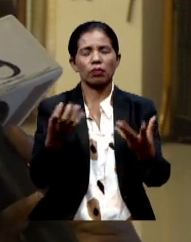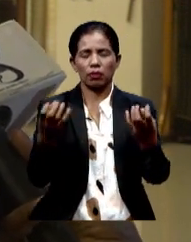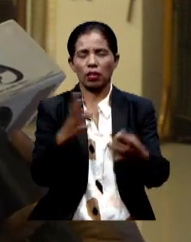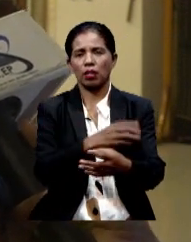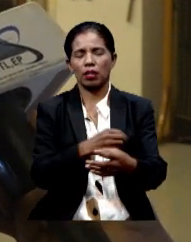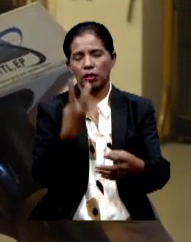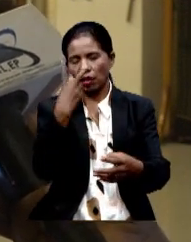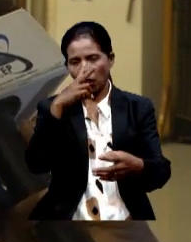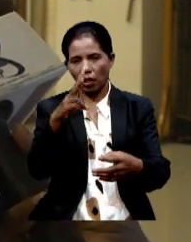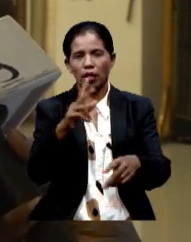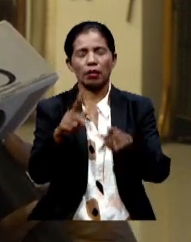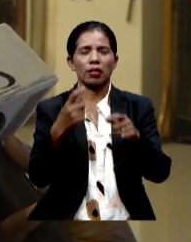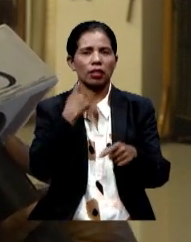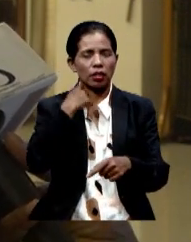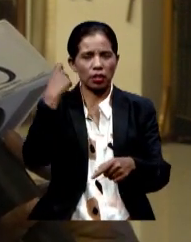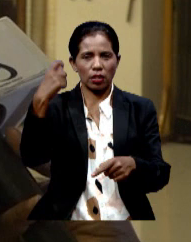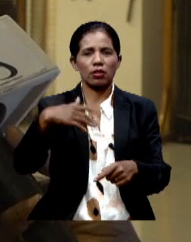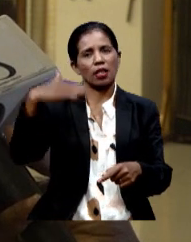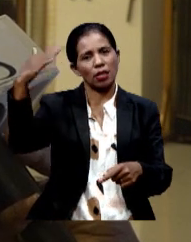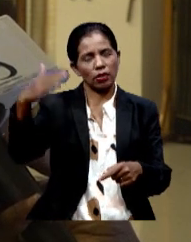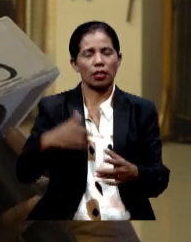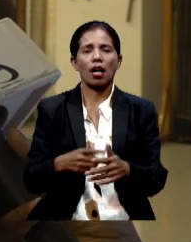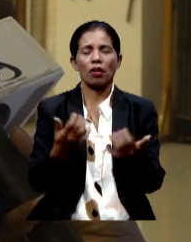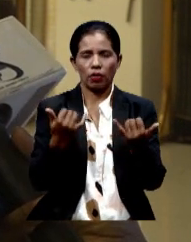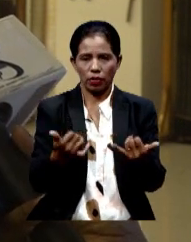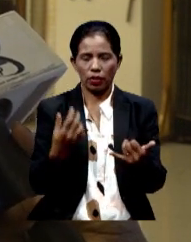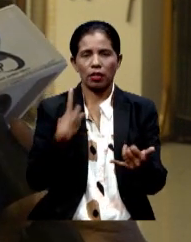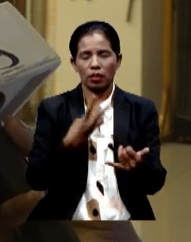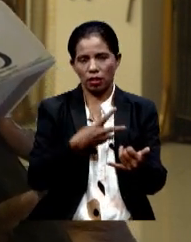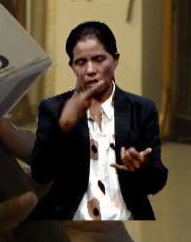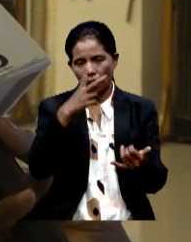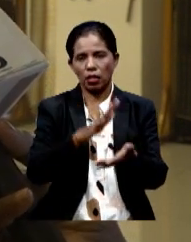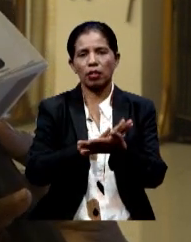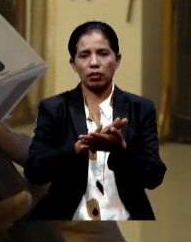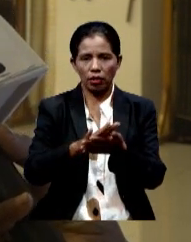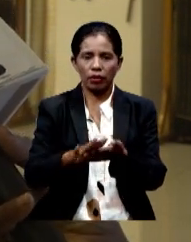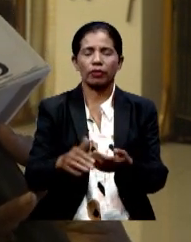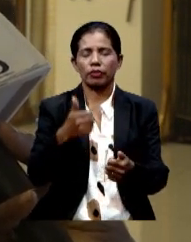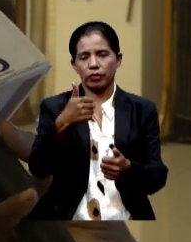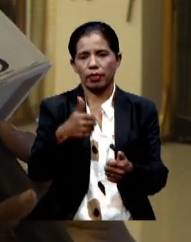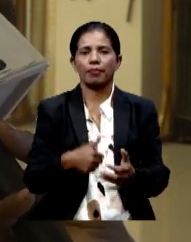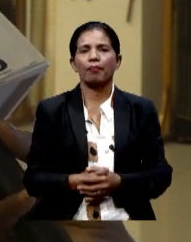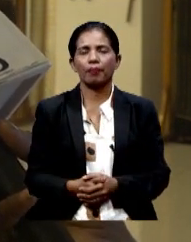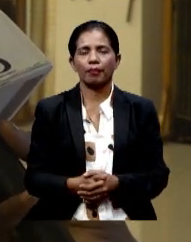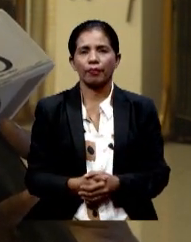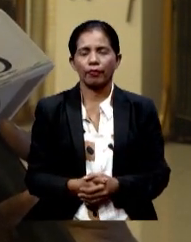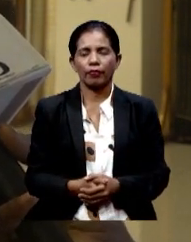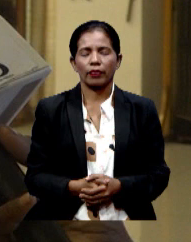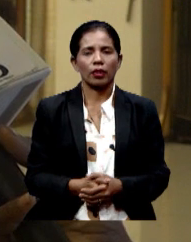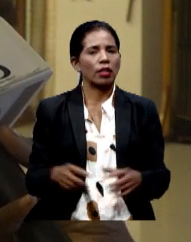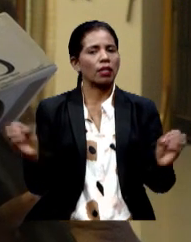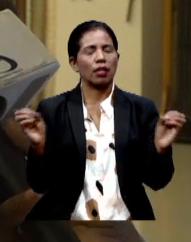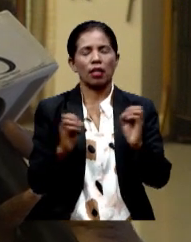ambiente e tensão los, mas agora ambiente é dia clio. E lá eu